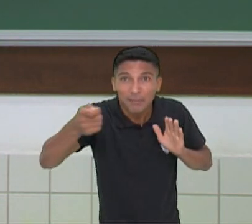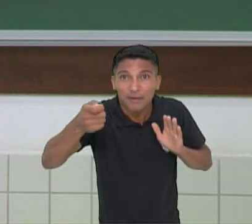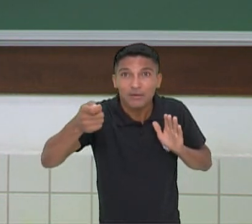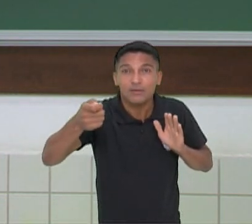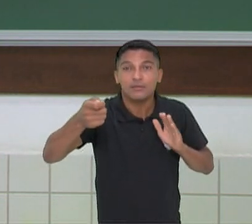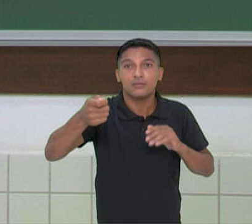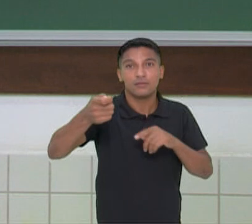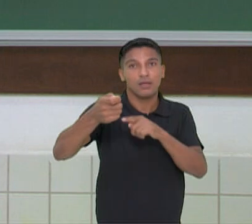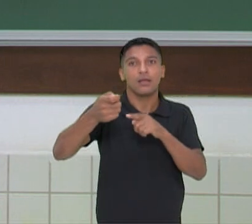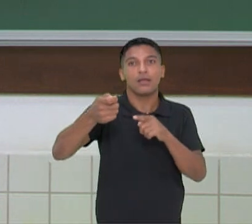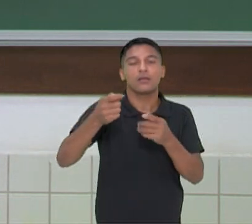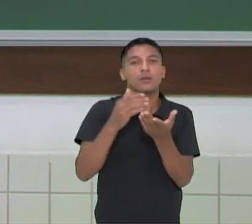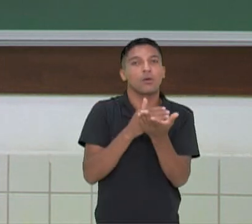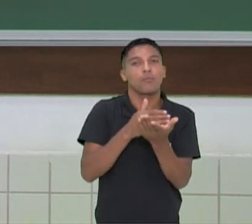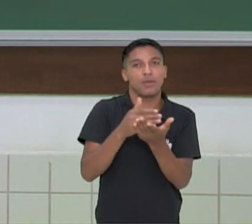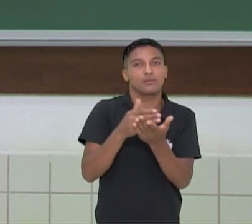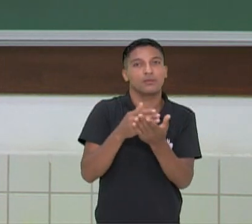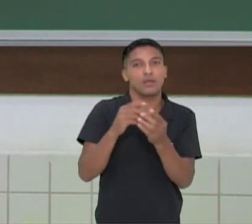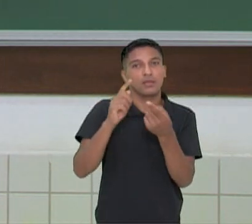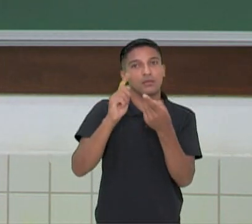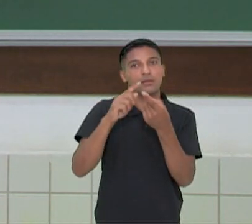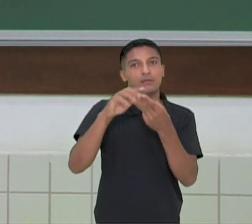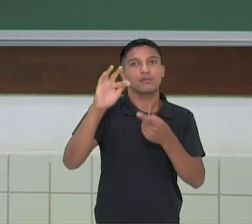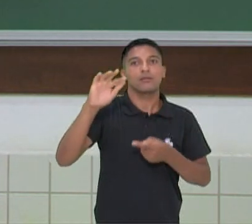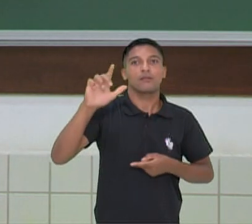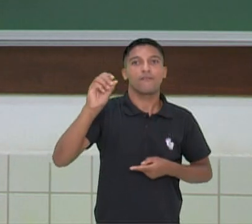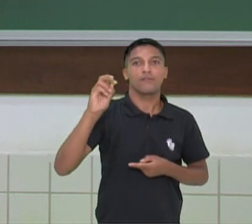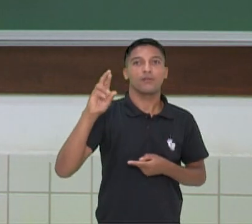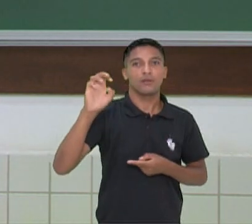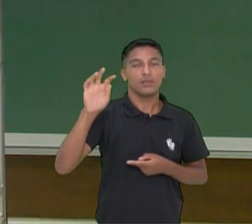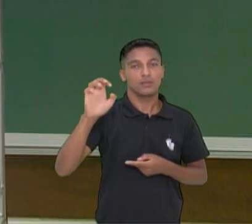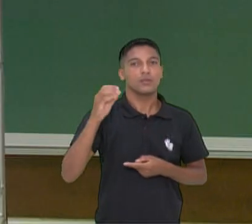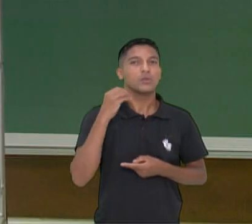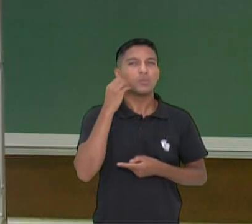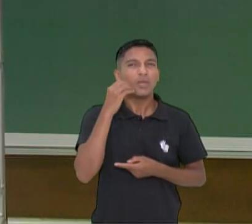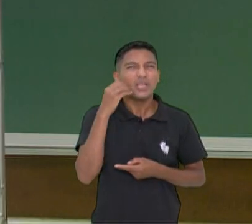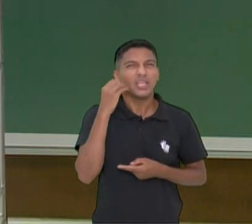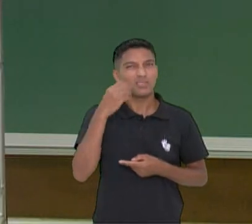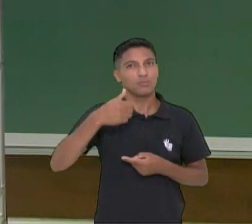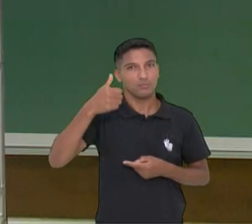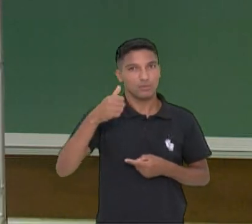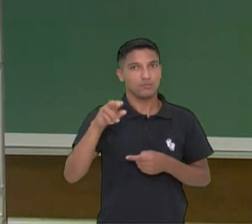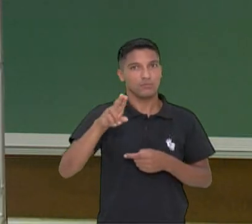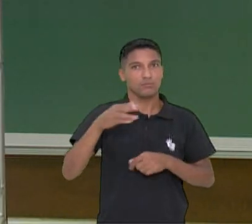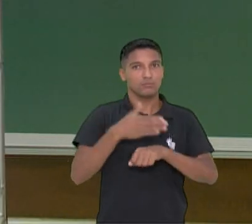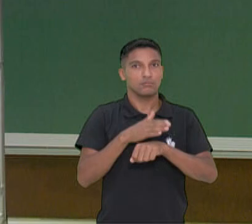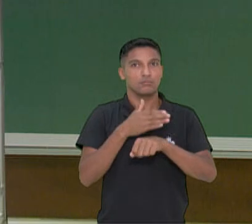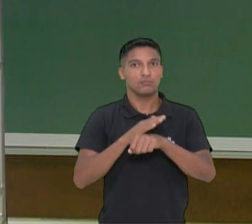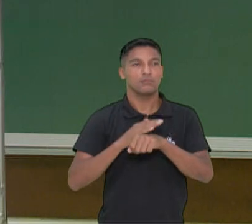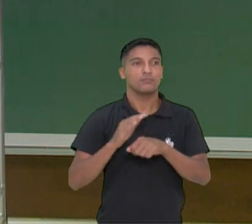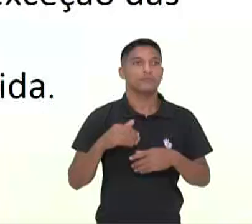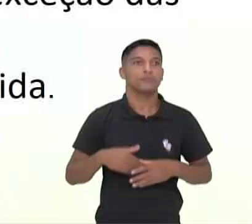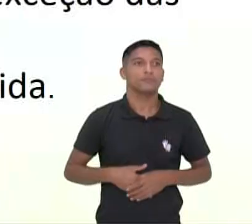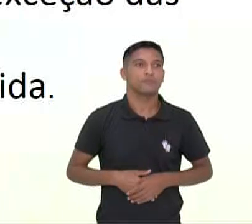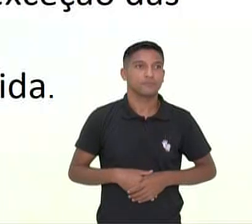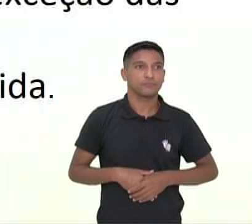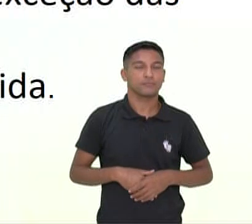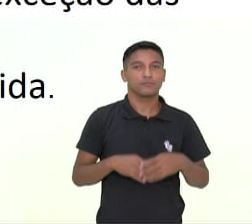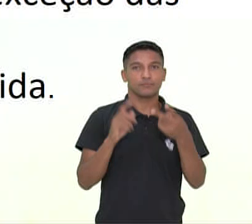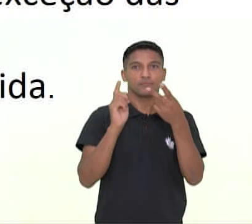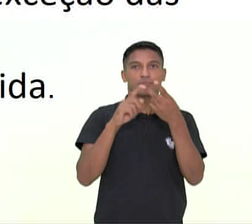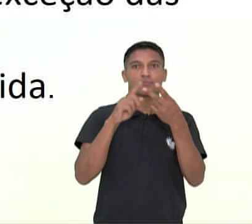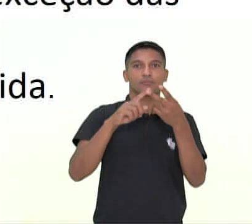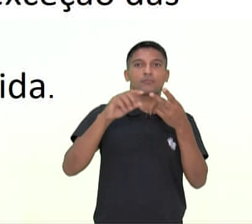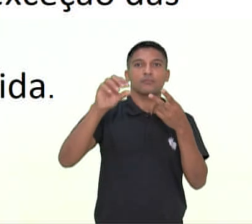normalmente se começa com o florete ok e o Sabre o sabre também